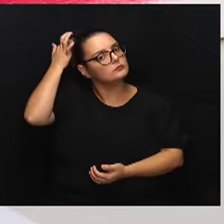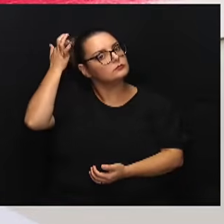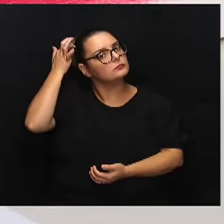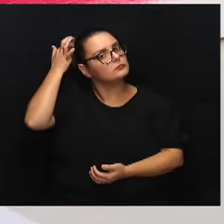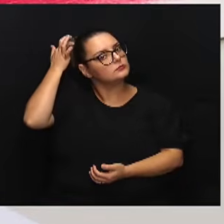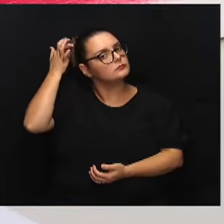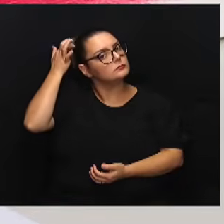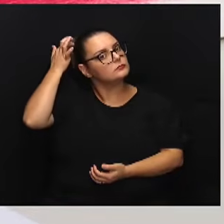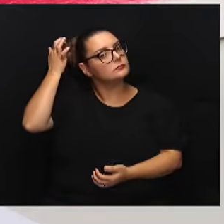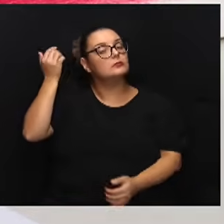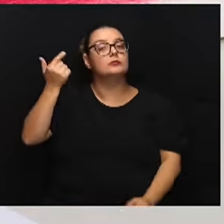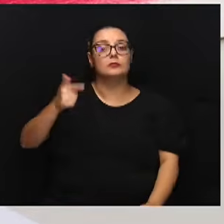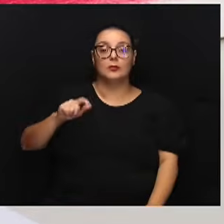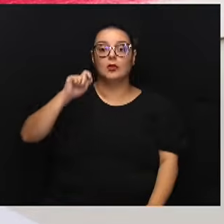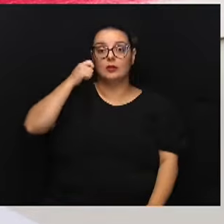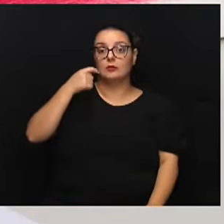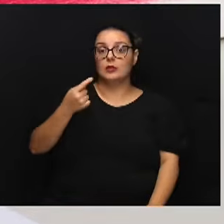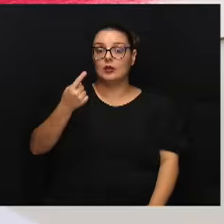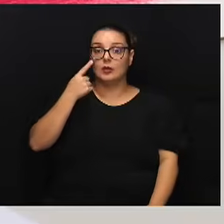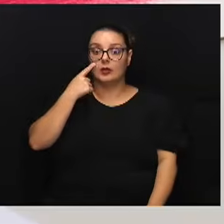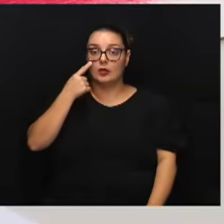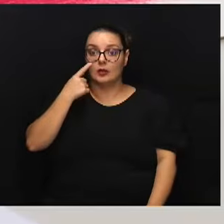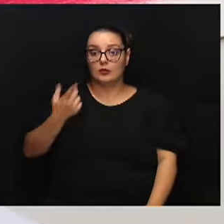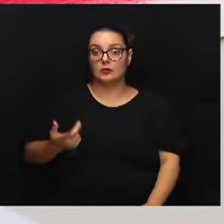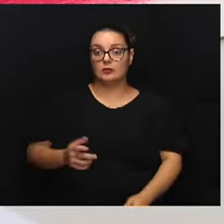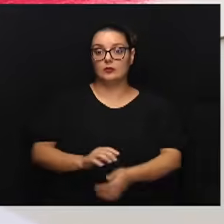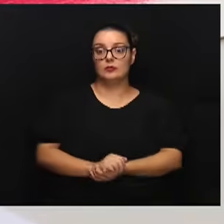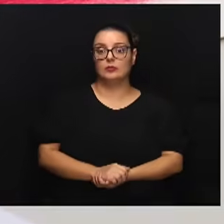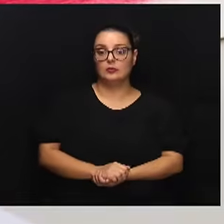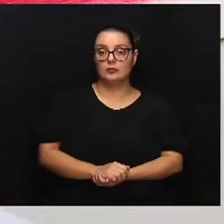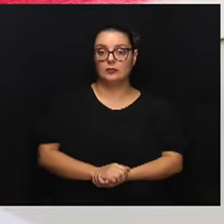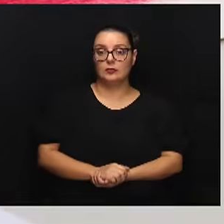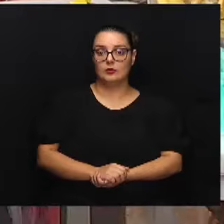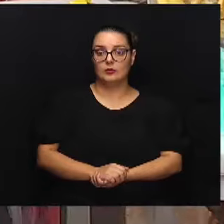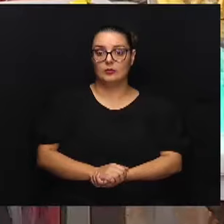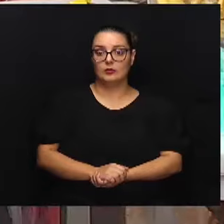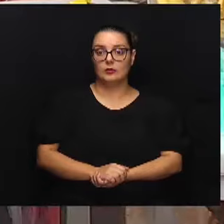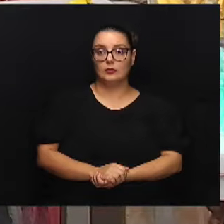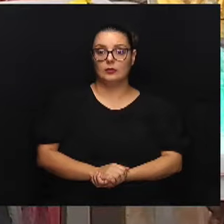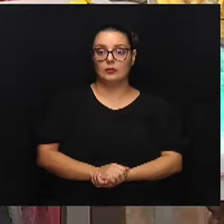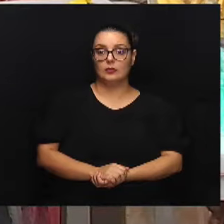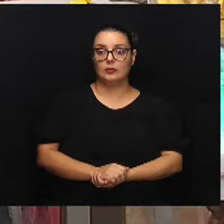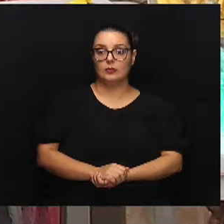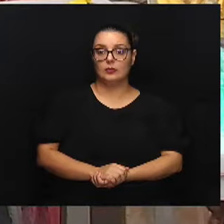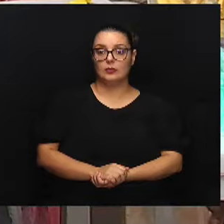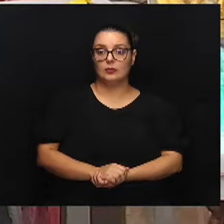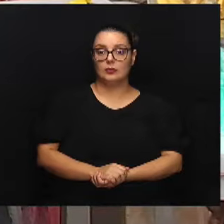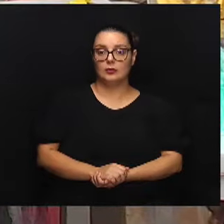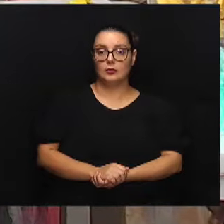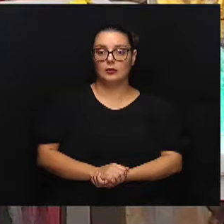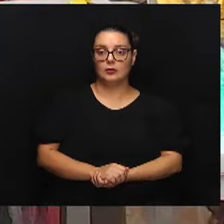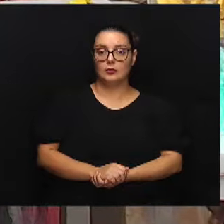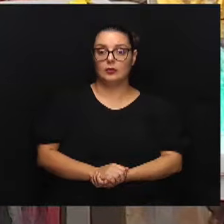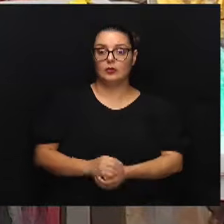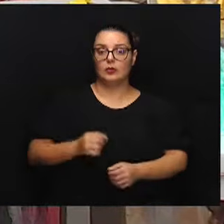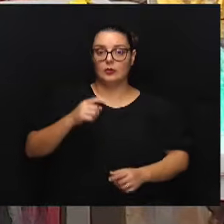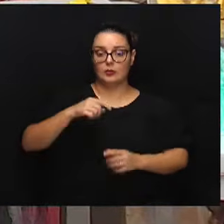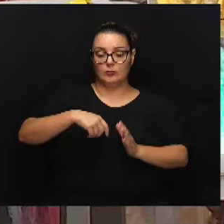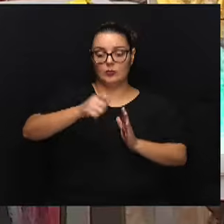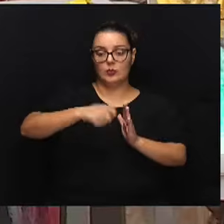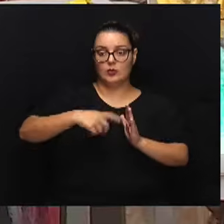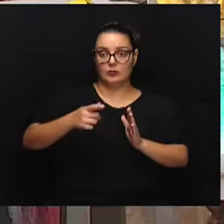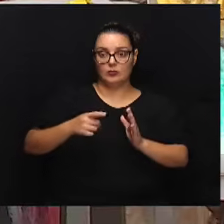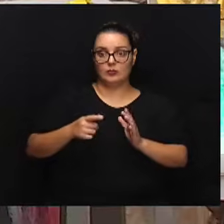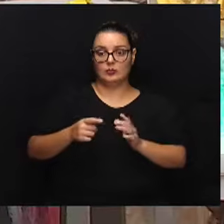Continuando com o preto, só que olha só, vou pintar a ponta do bico. Esse pincelzão não dá, é uma questão de